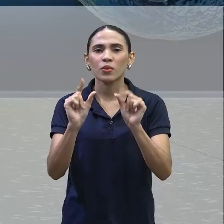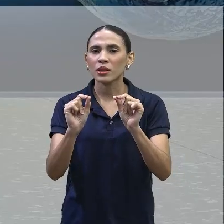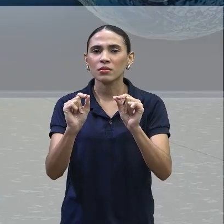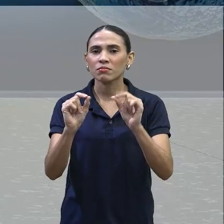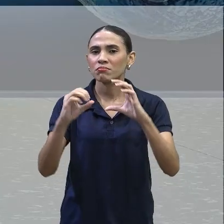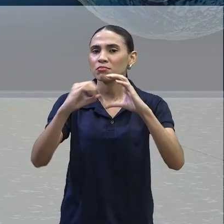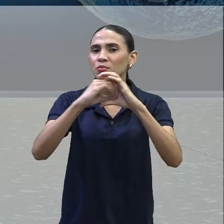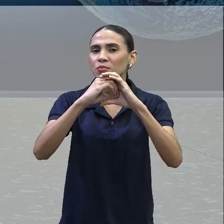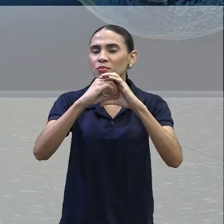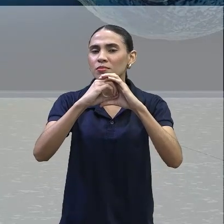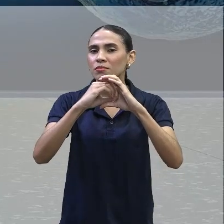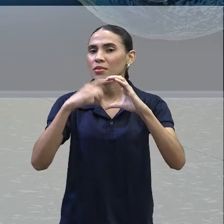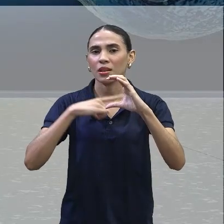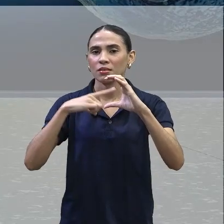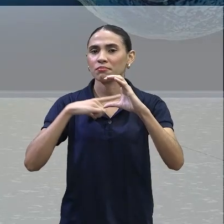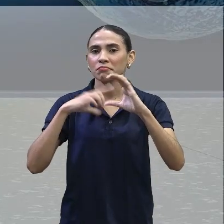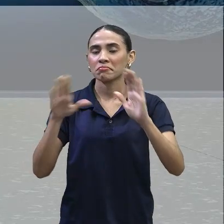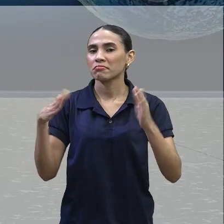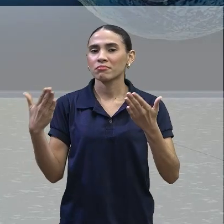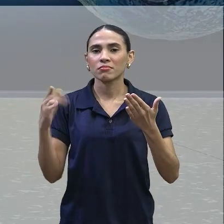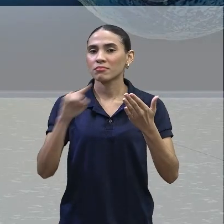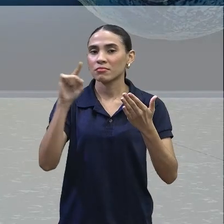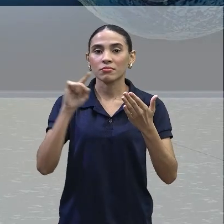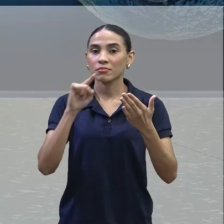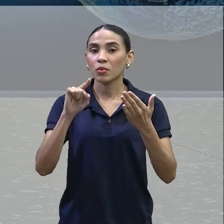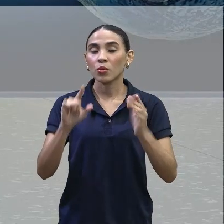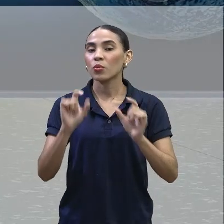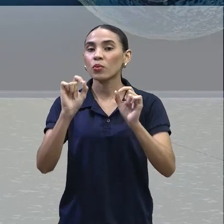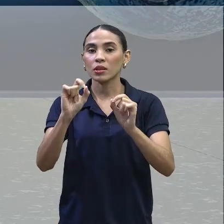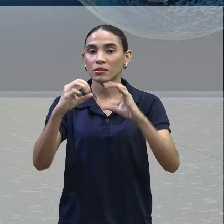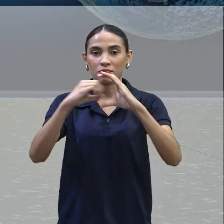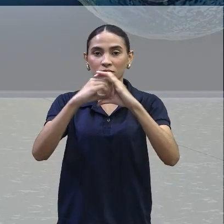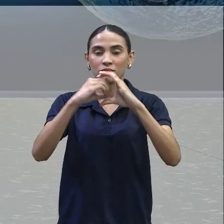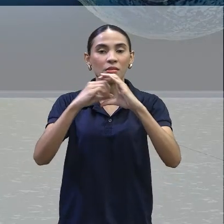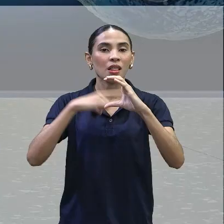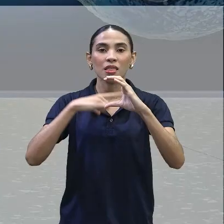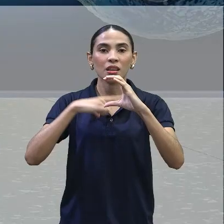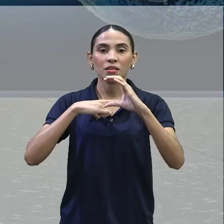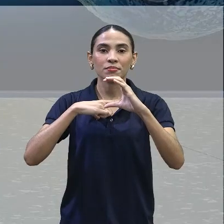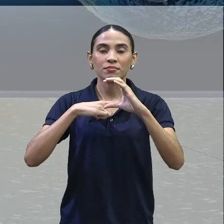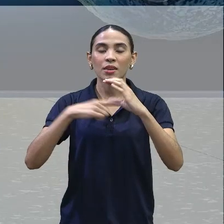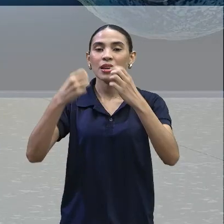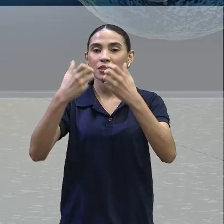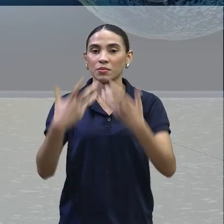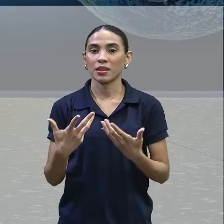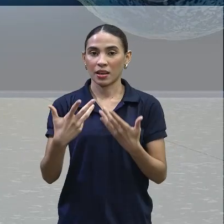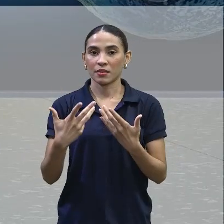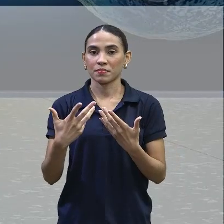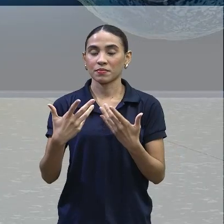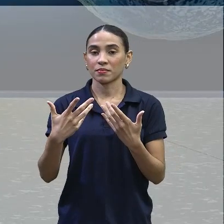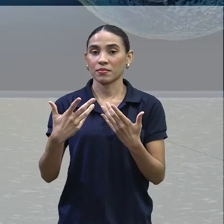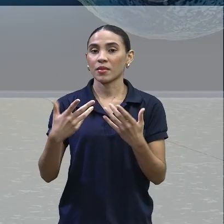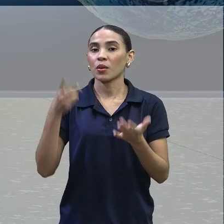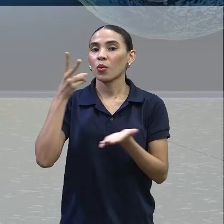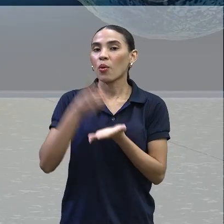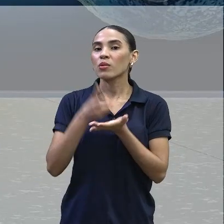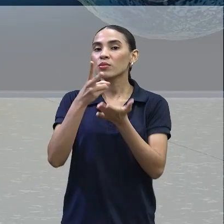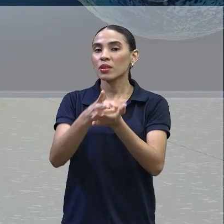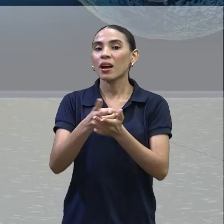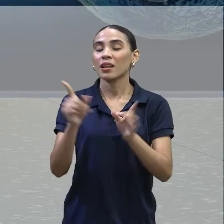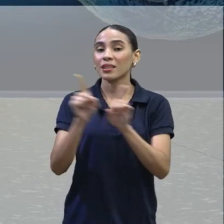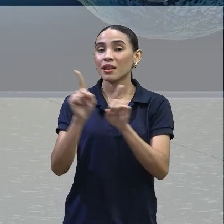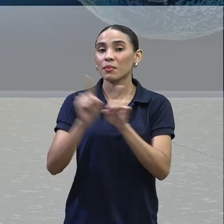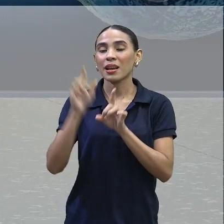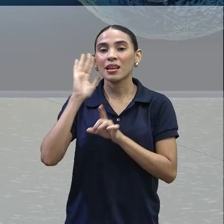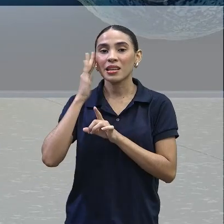o núcleo tem? O que o núcleo tem? Para explicar, para nós continuarmos